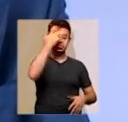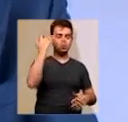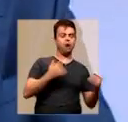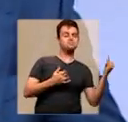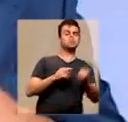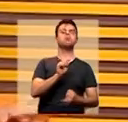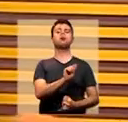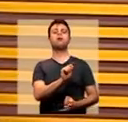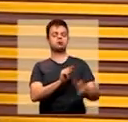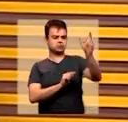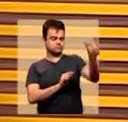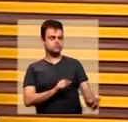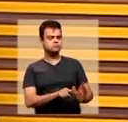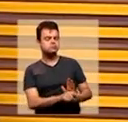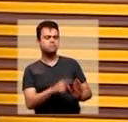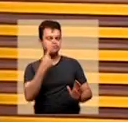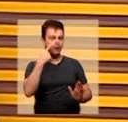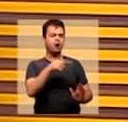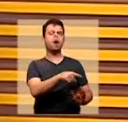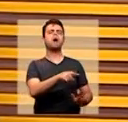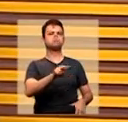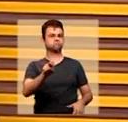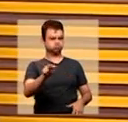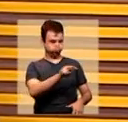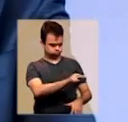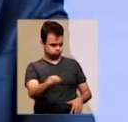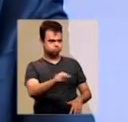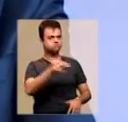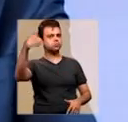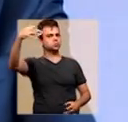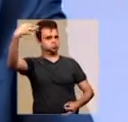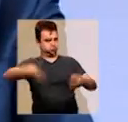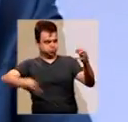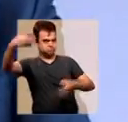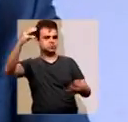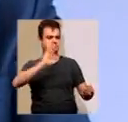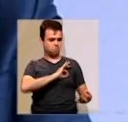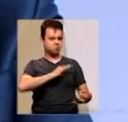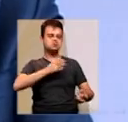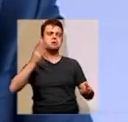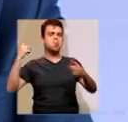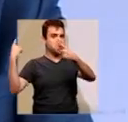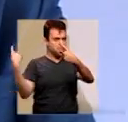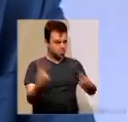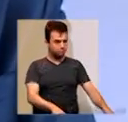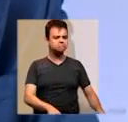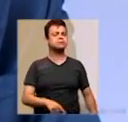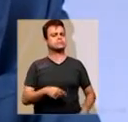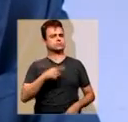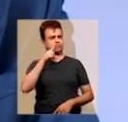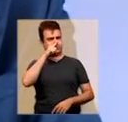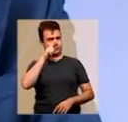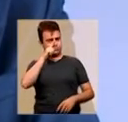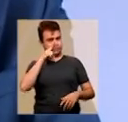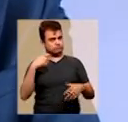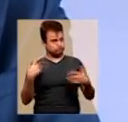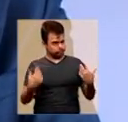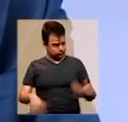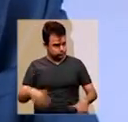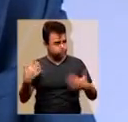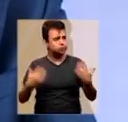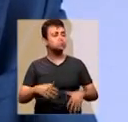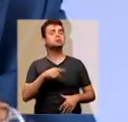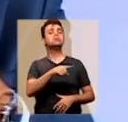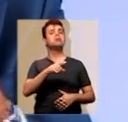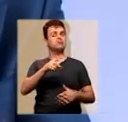A responsabilidade solidária nesse caso também. E quem concorre para o crime. Portanto, é muito perigoso isso. A pessoa pode